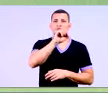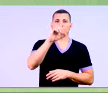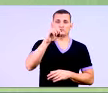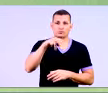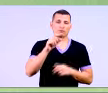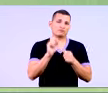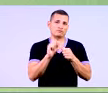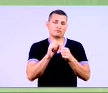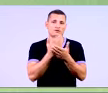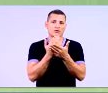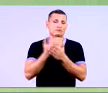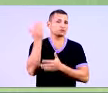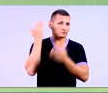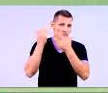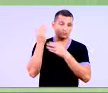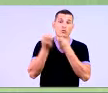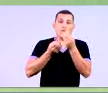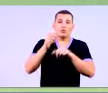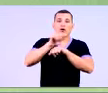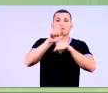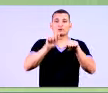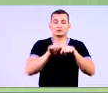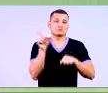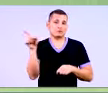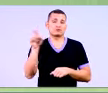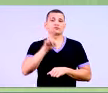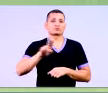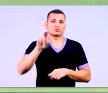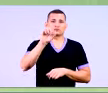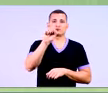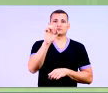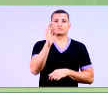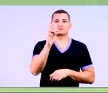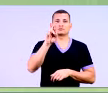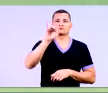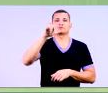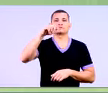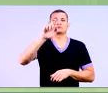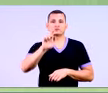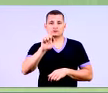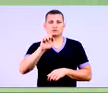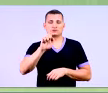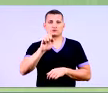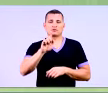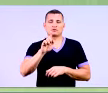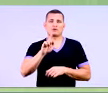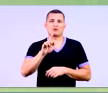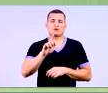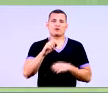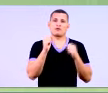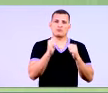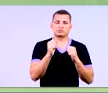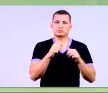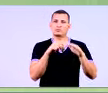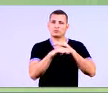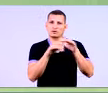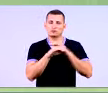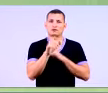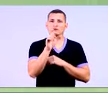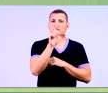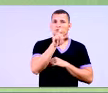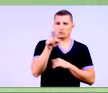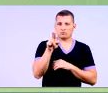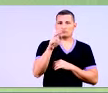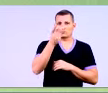usou stream para poder armazenar lá o nome da pessoa então se eu fosse armazena apenas um